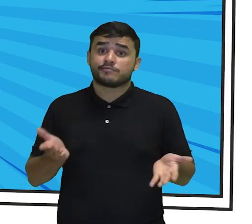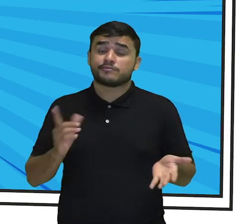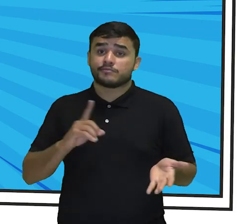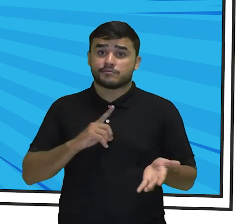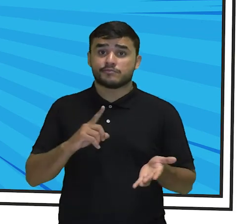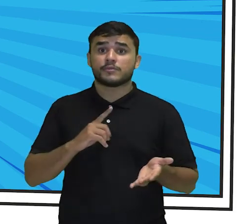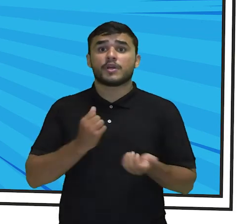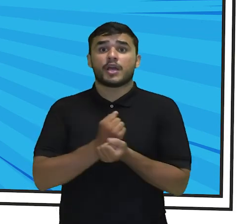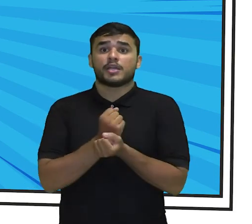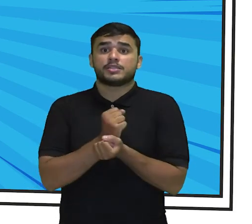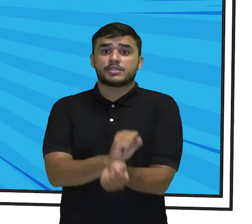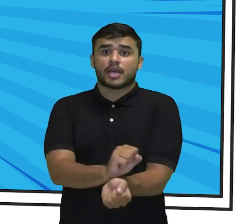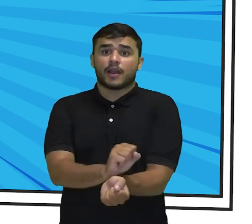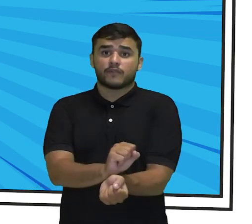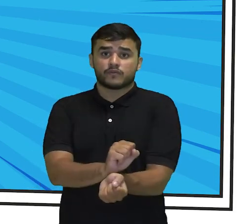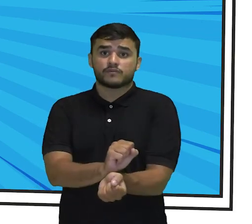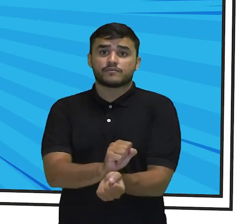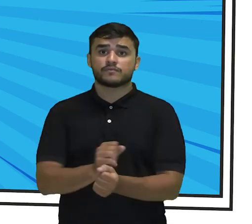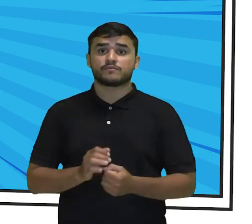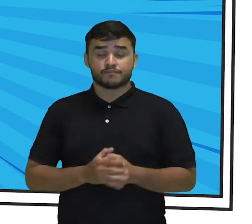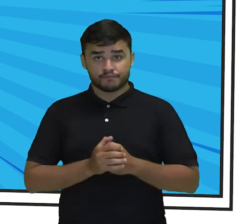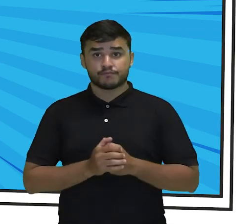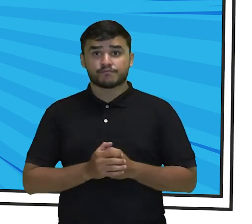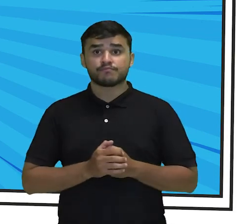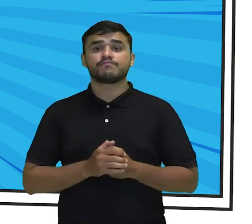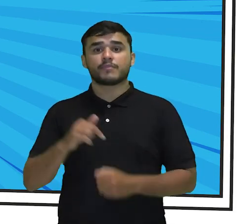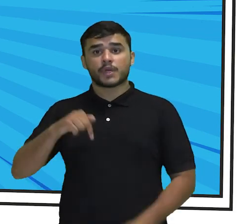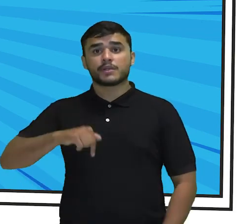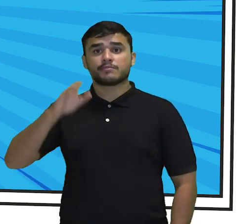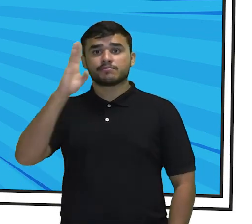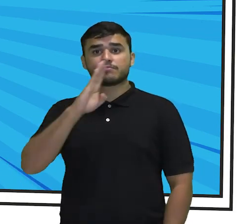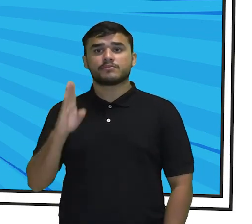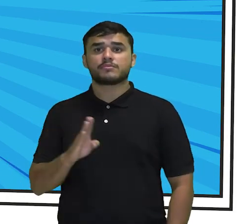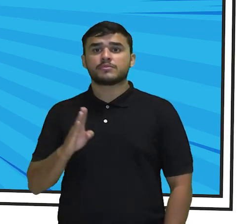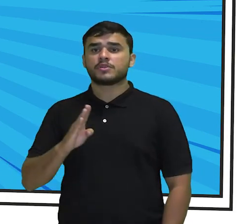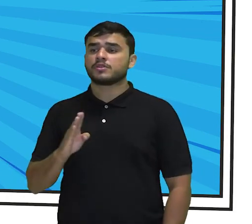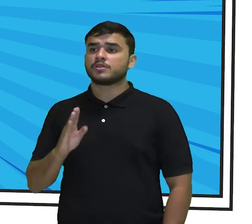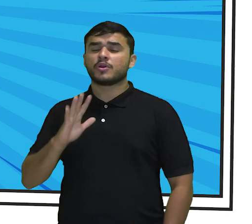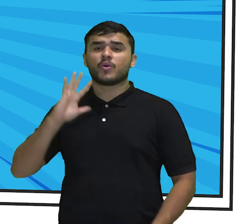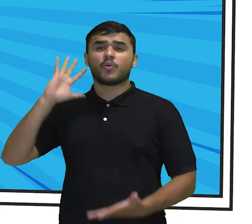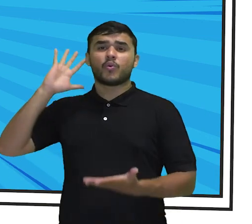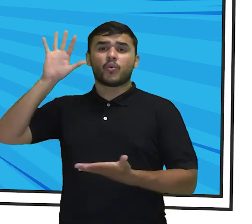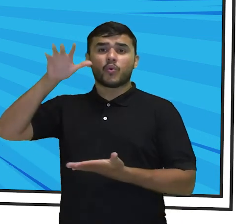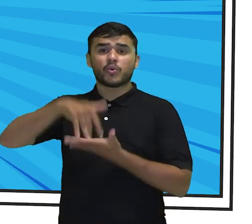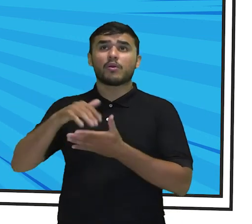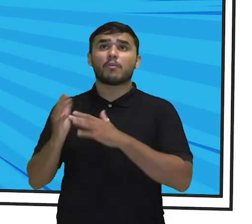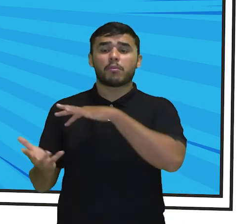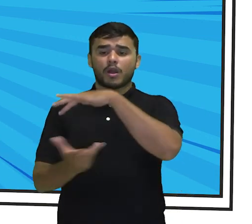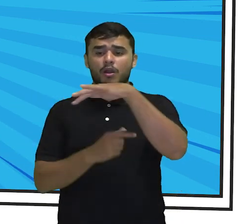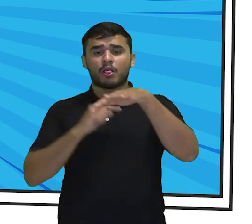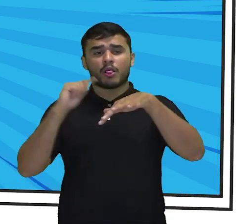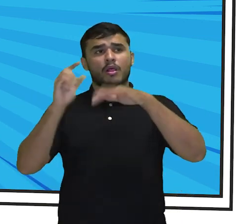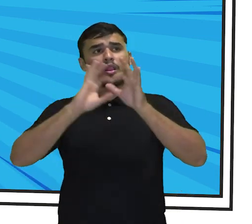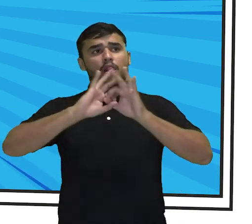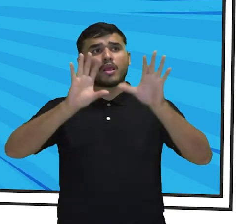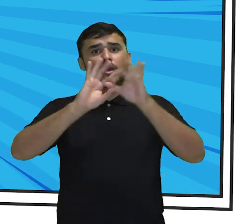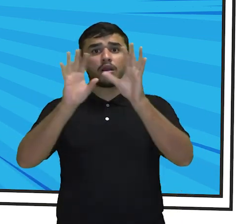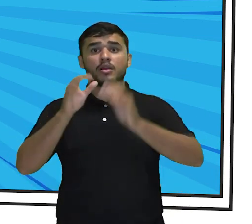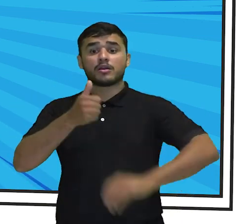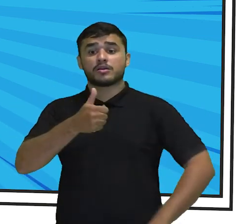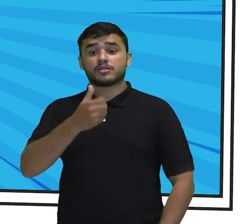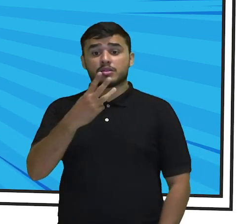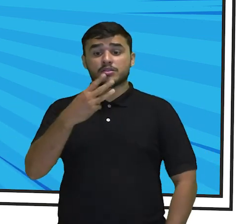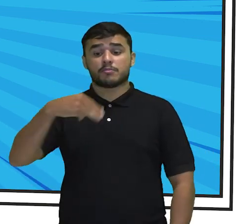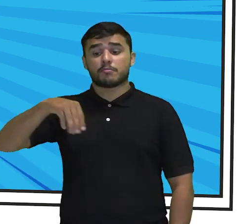produção escravista. Nós fomos os últimos a libertar nossos escravos. Nossa libertação acontecerá em 13 de maio